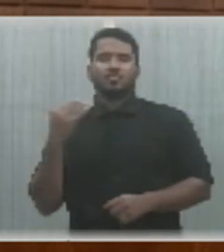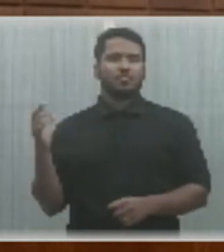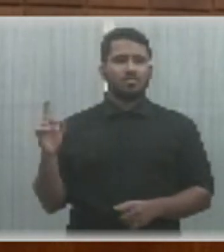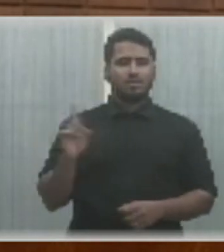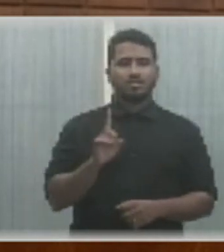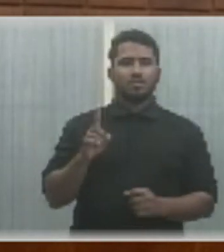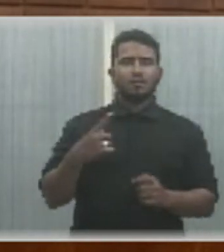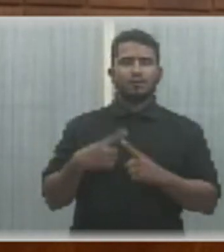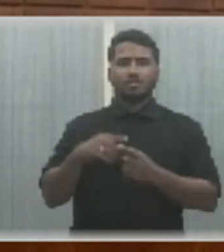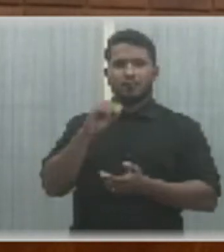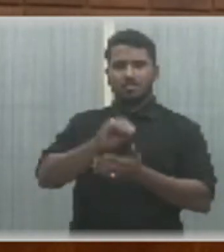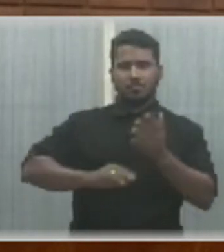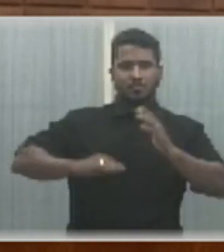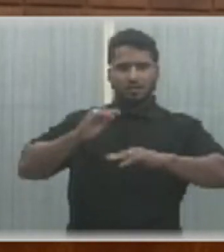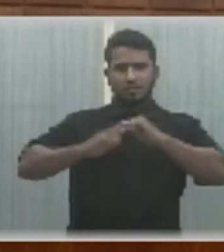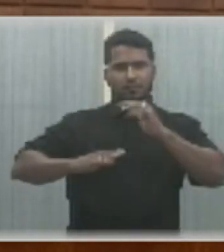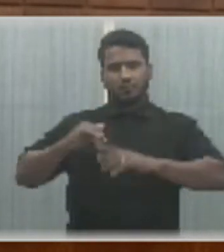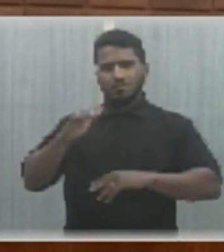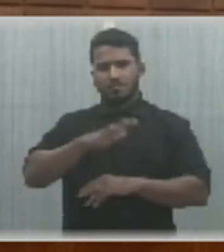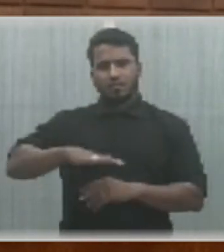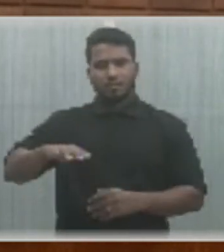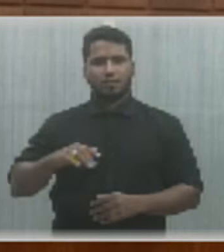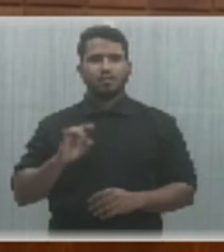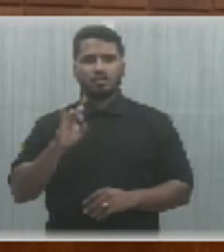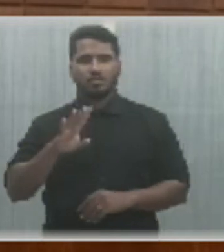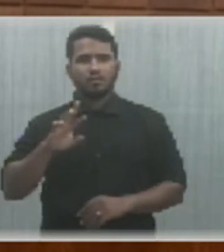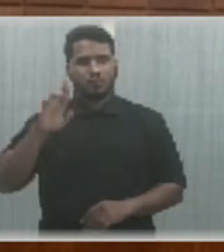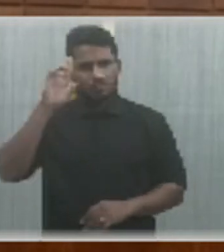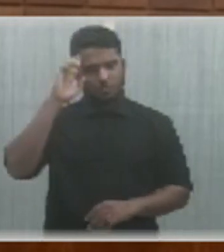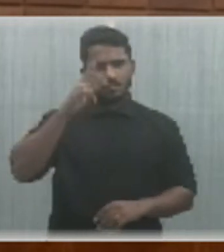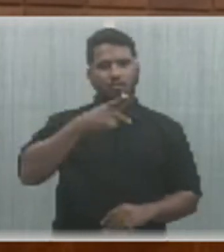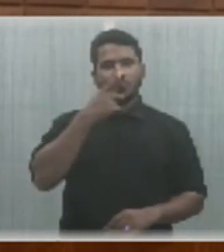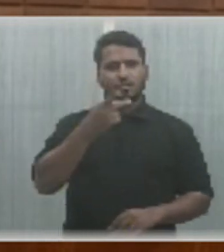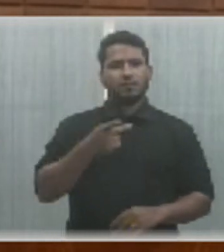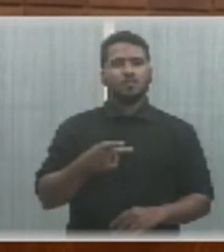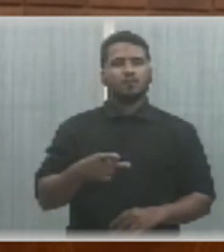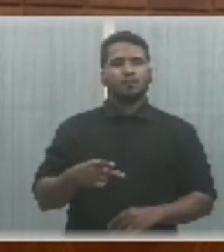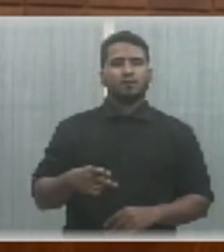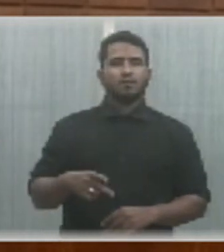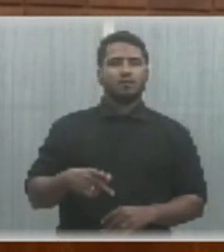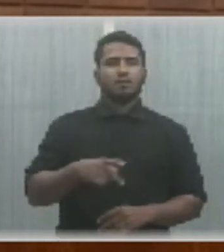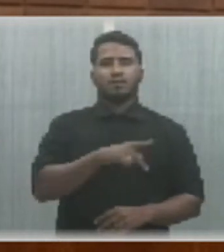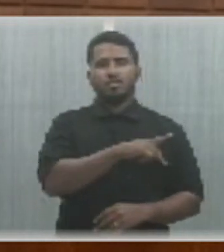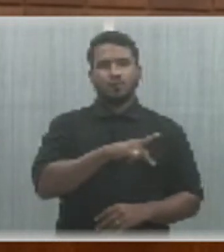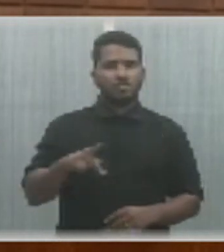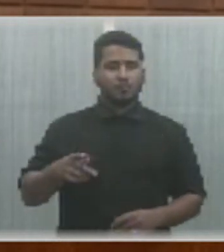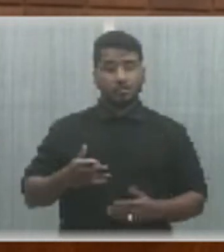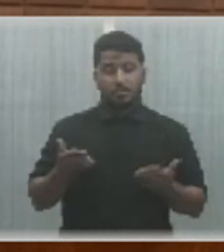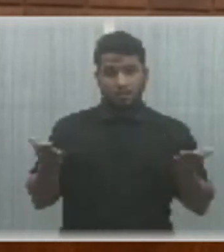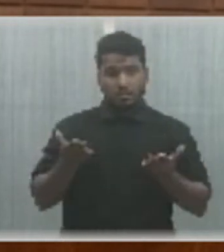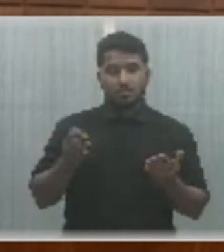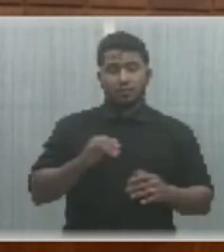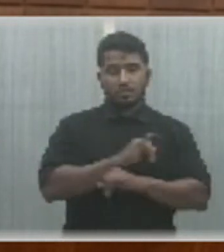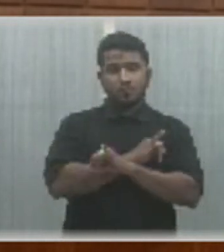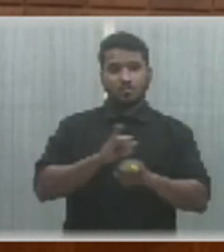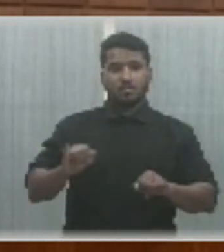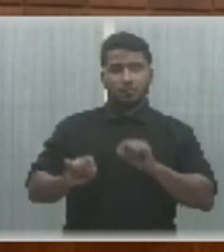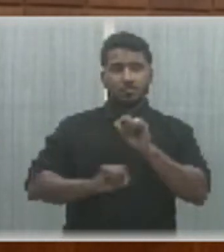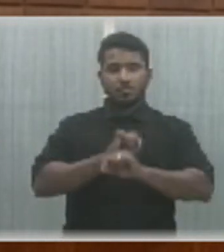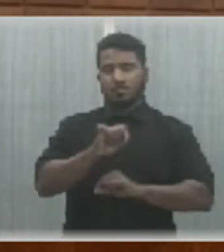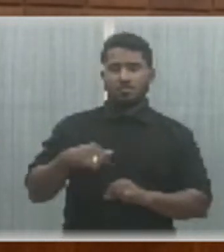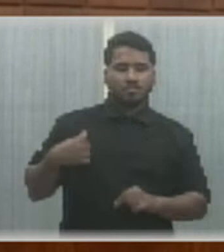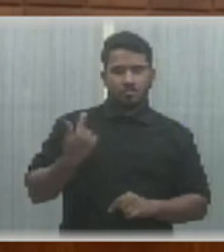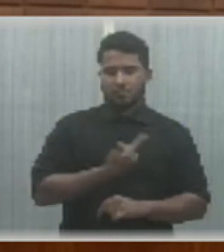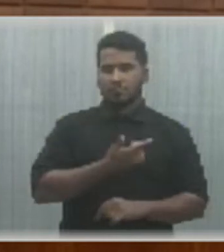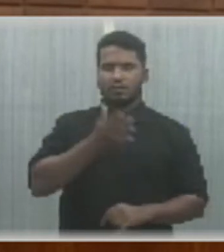falta do atendimento desse serviço. Então, eram essas nossas considerações nesse primeiro momento, dizer que nós